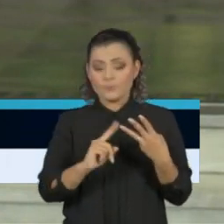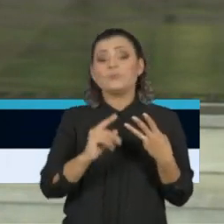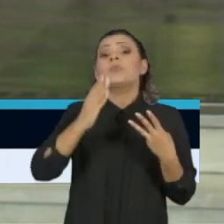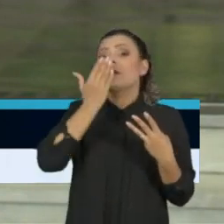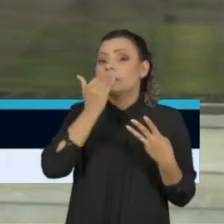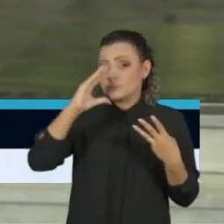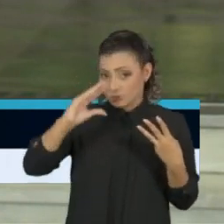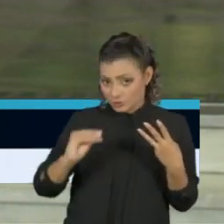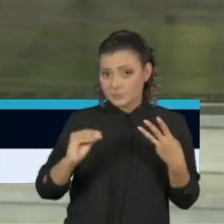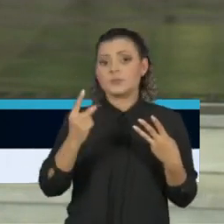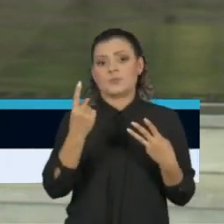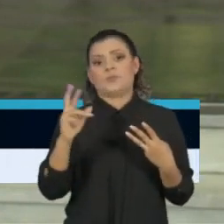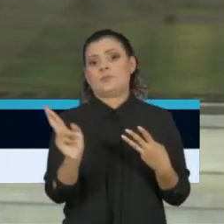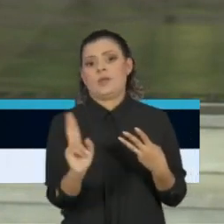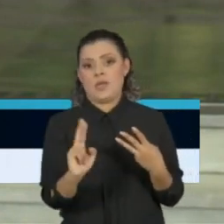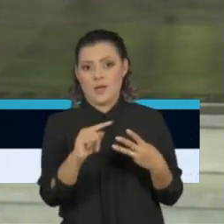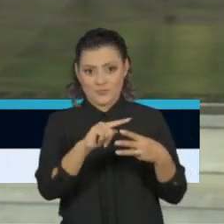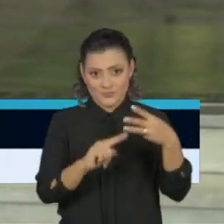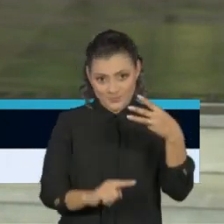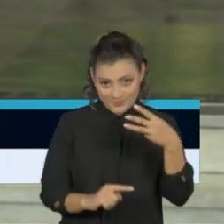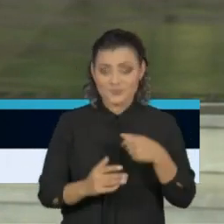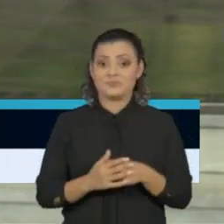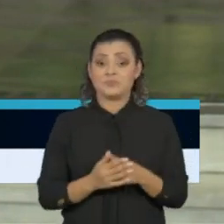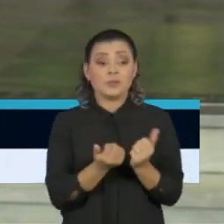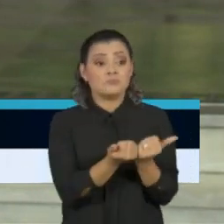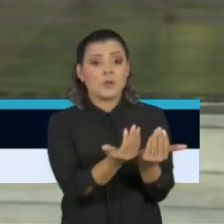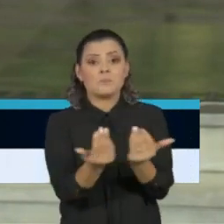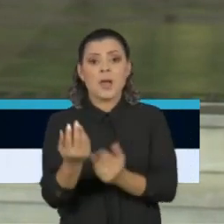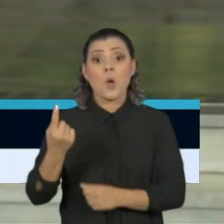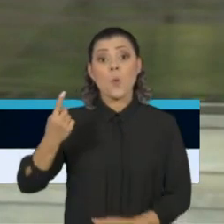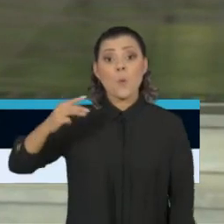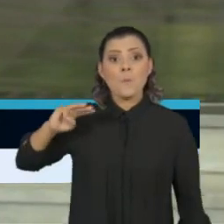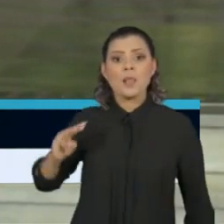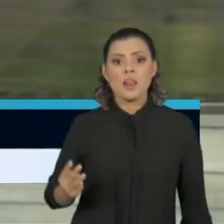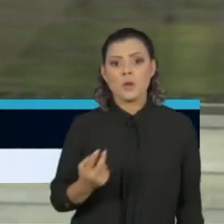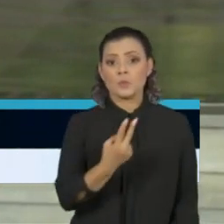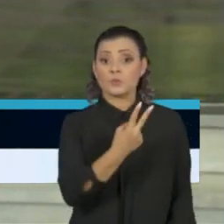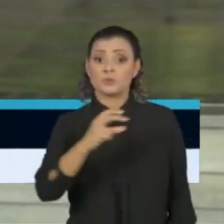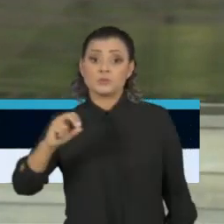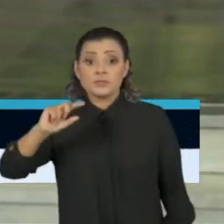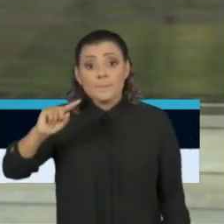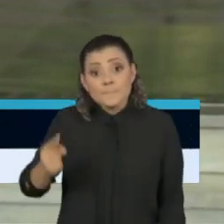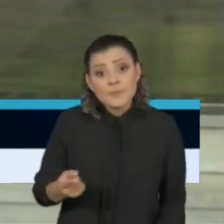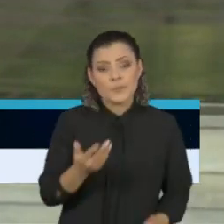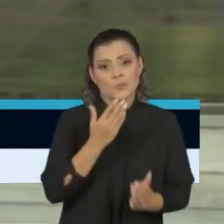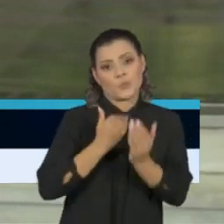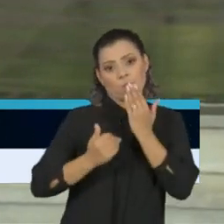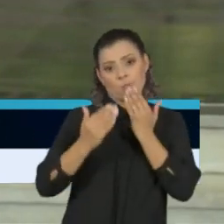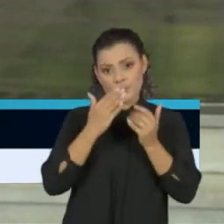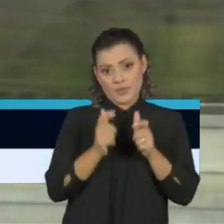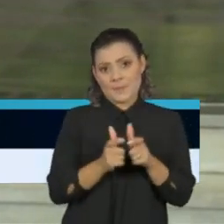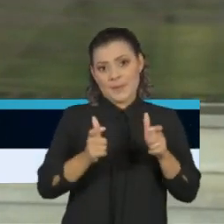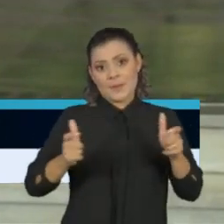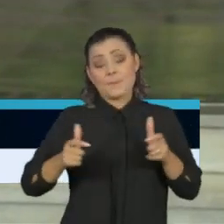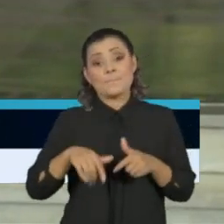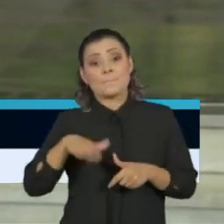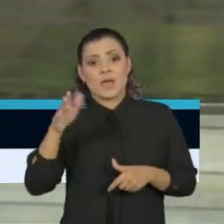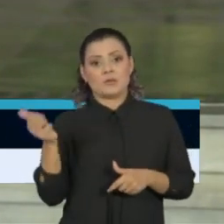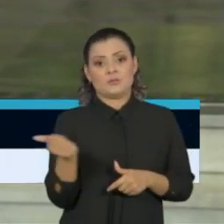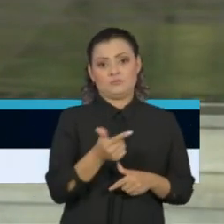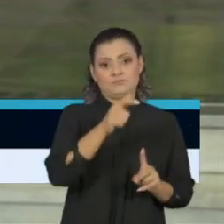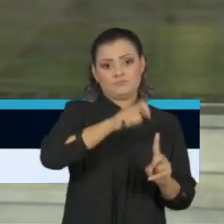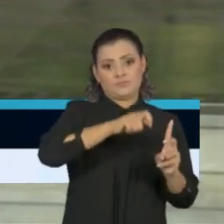R$1. Nós estamos com isso servindo 1.200.000 refeições a mais por